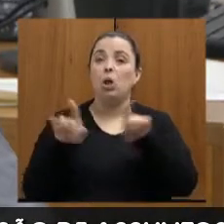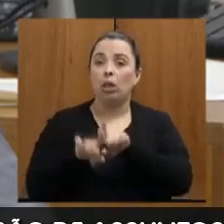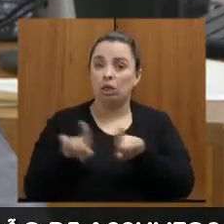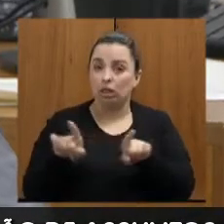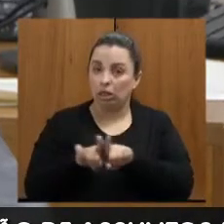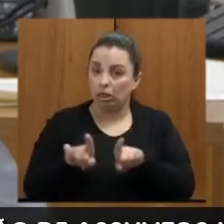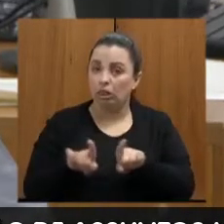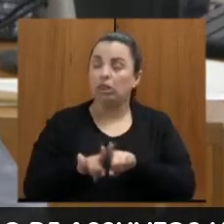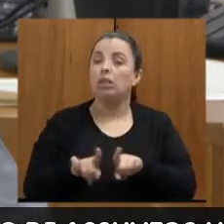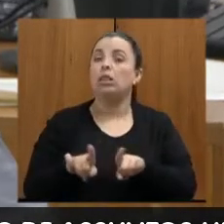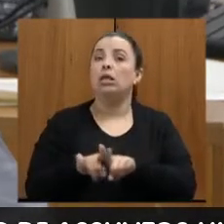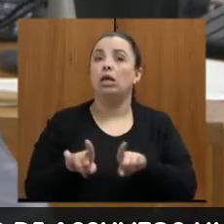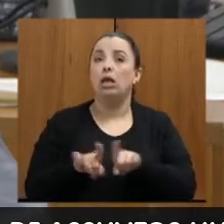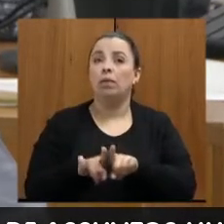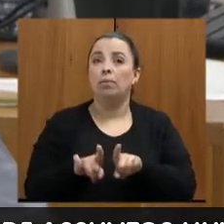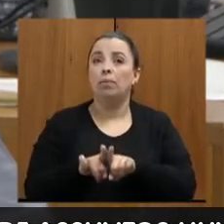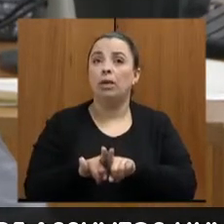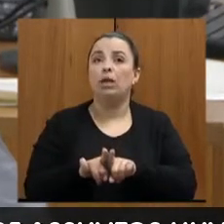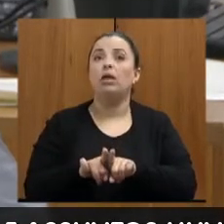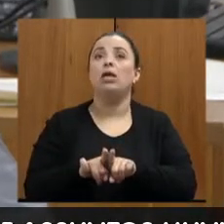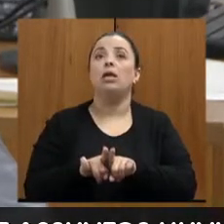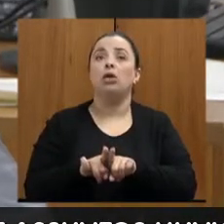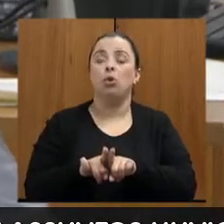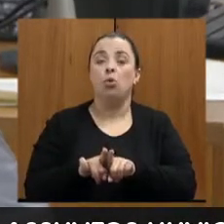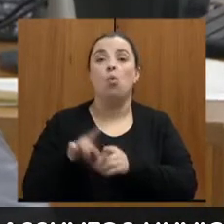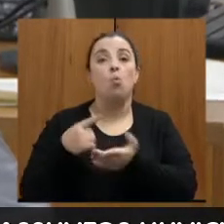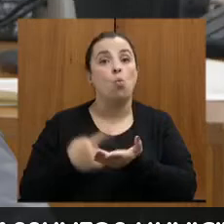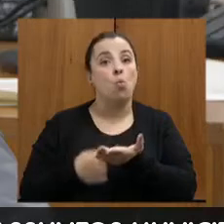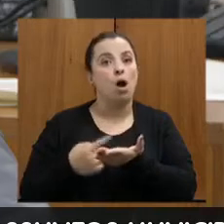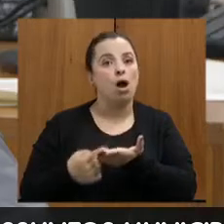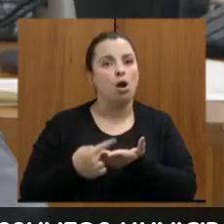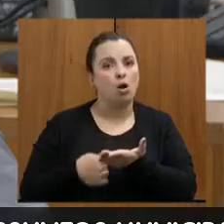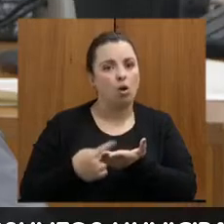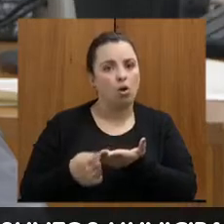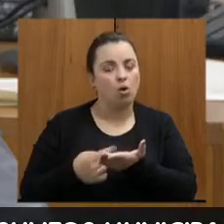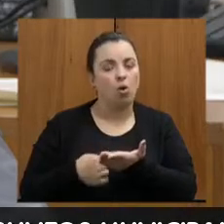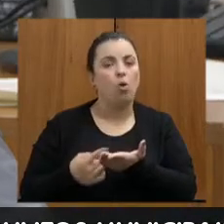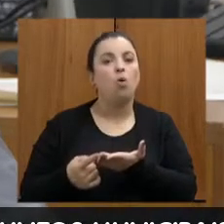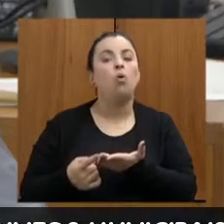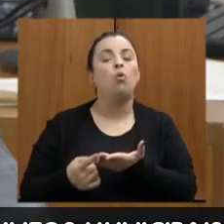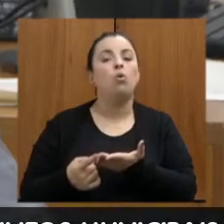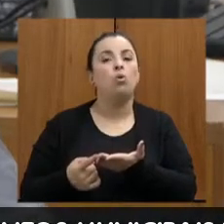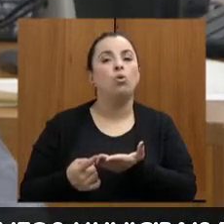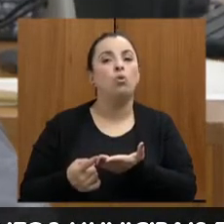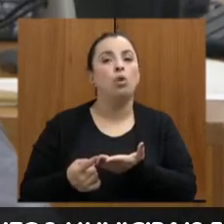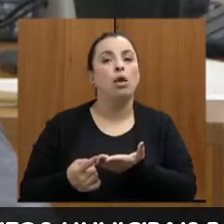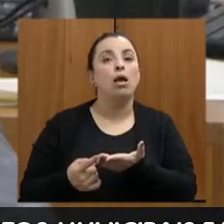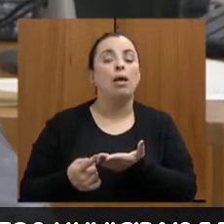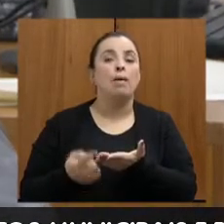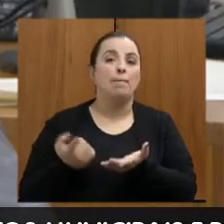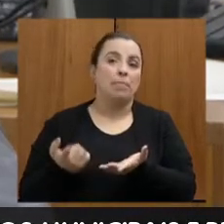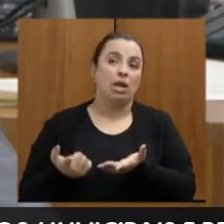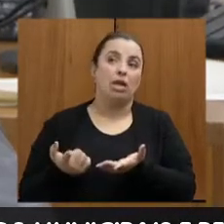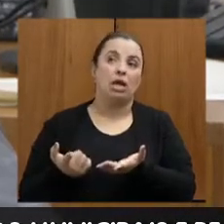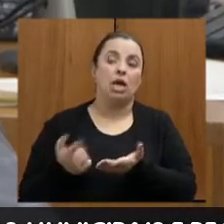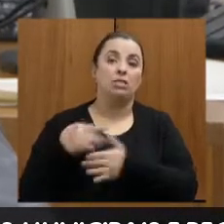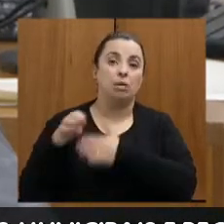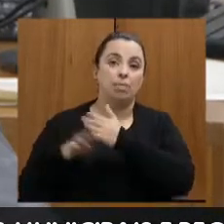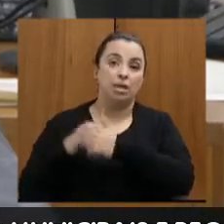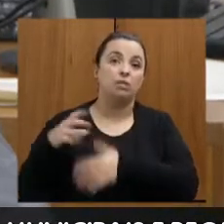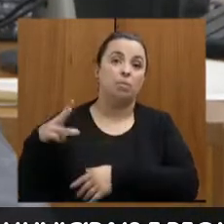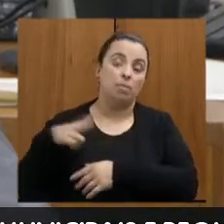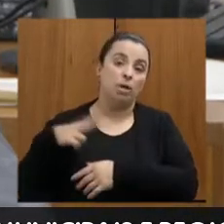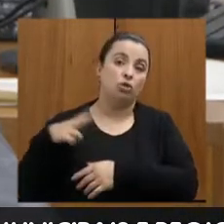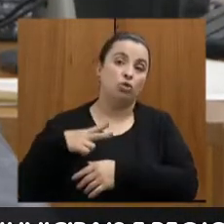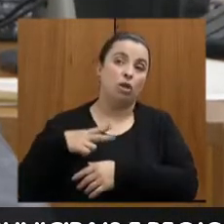né um acordo para que pudesse na iniciativa privada já que o governo federal não tem